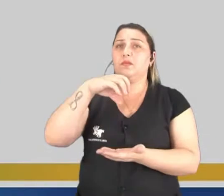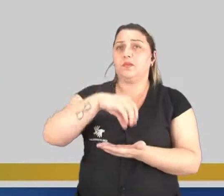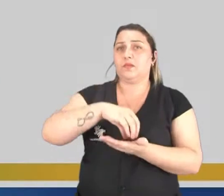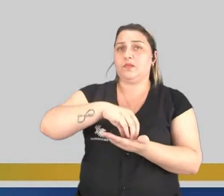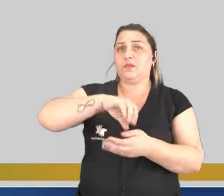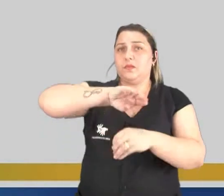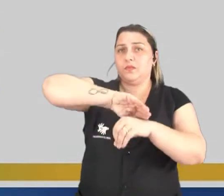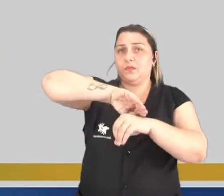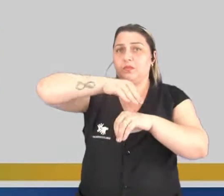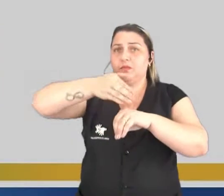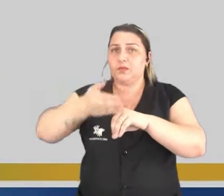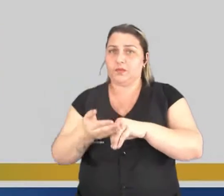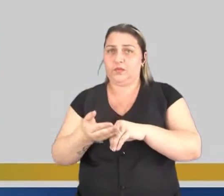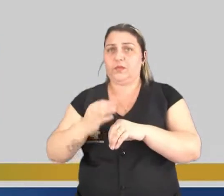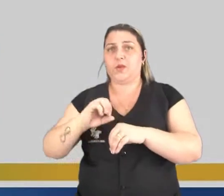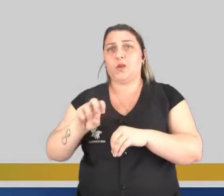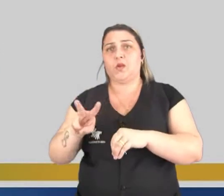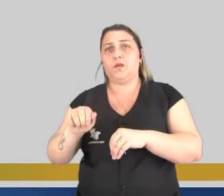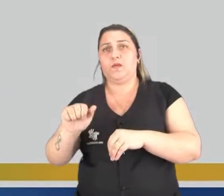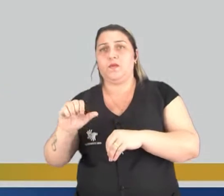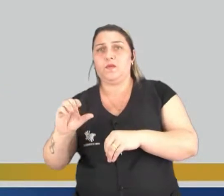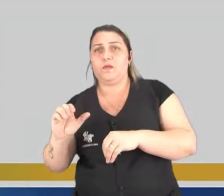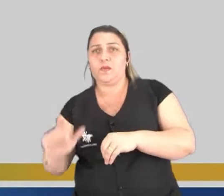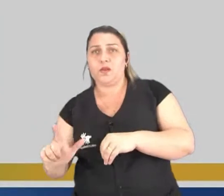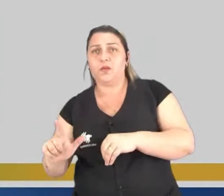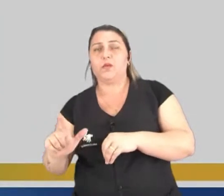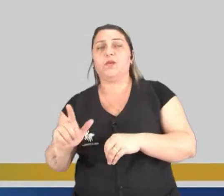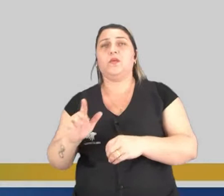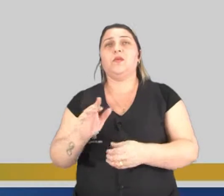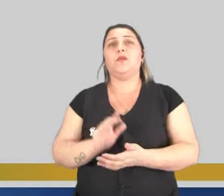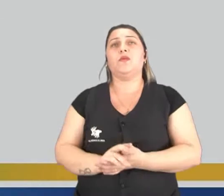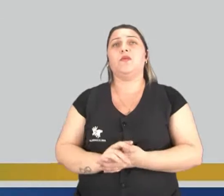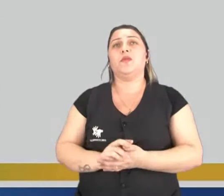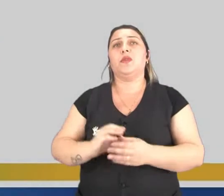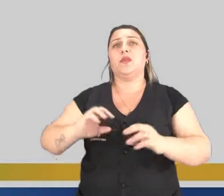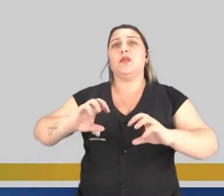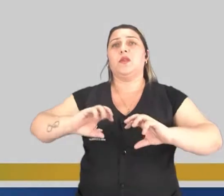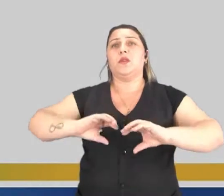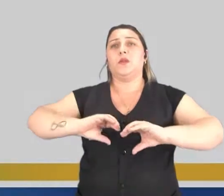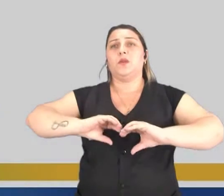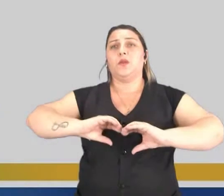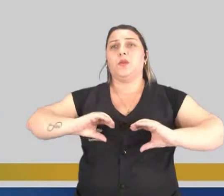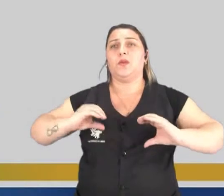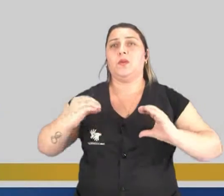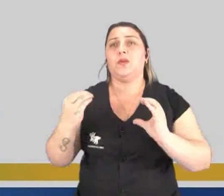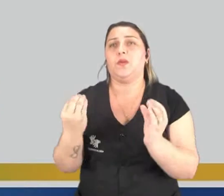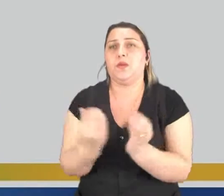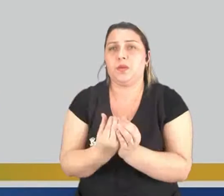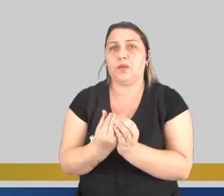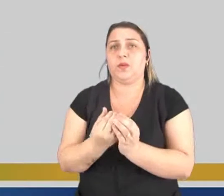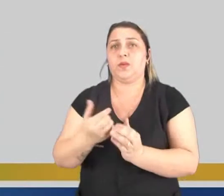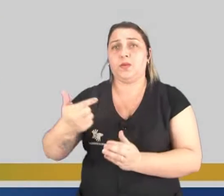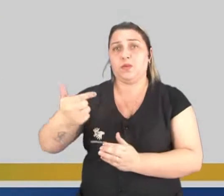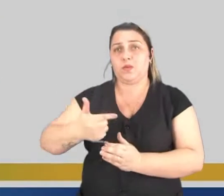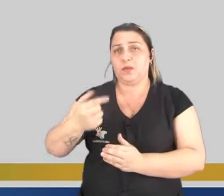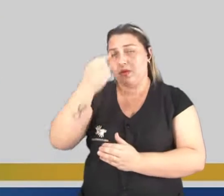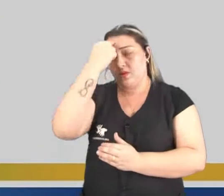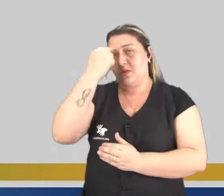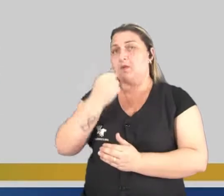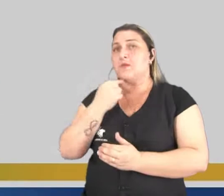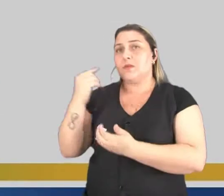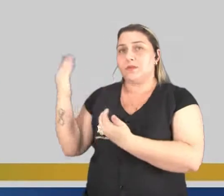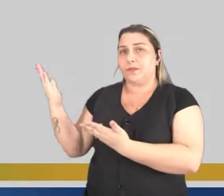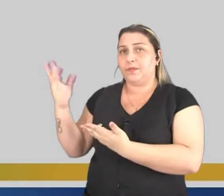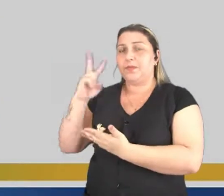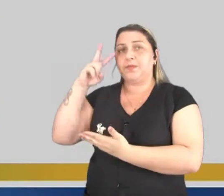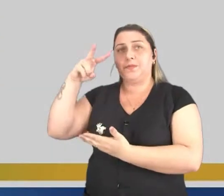ovais, cíclicas, A gente chama de aldeia circular, essa segunda imagem que você está vendo aí, em que há uma